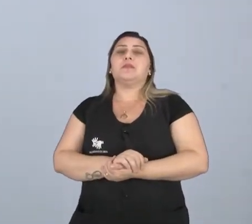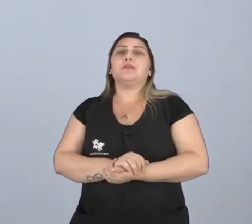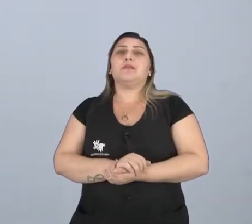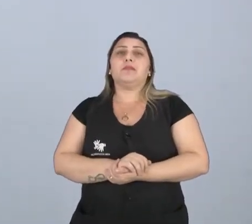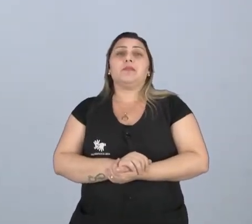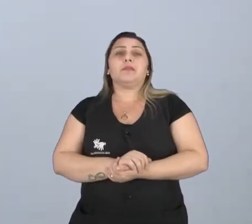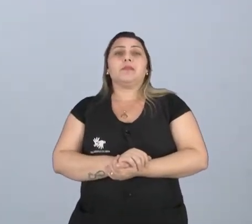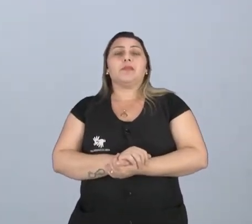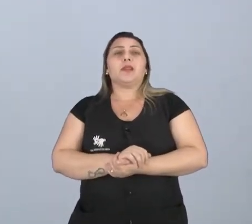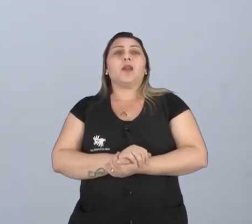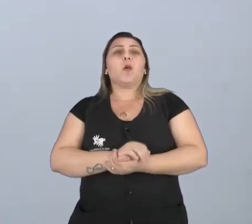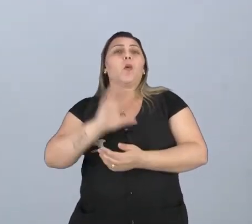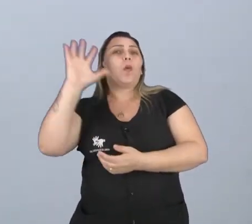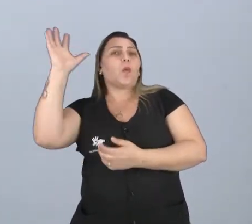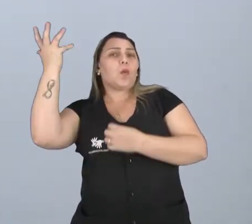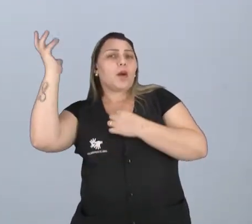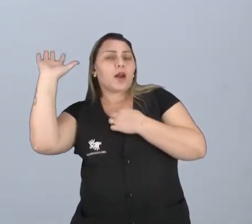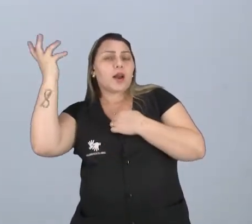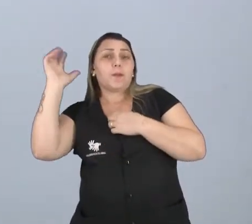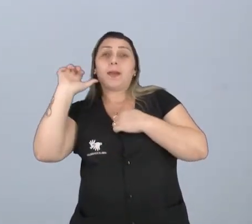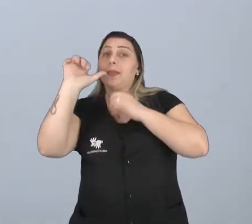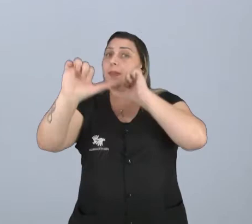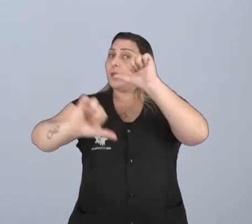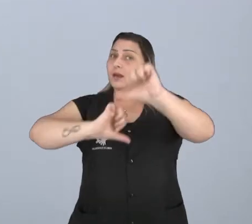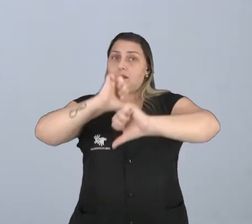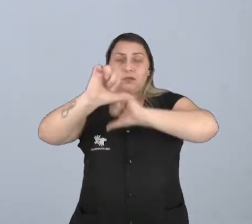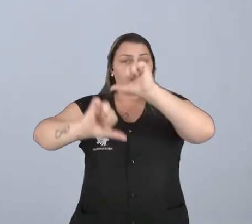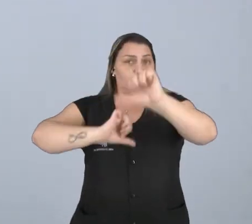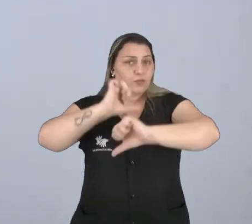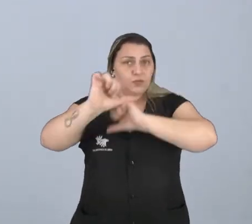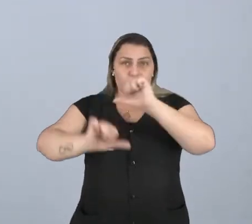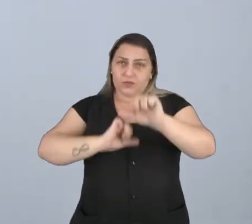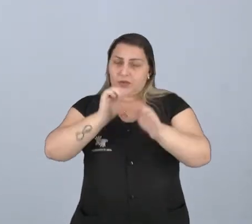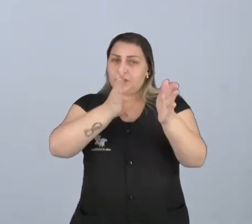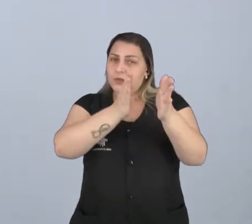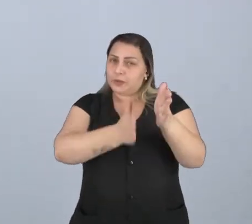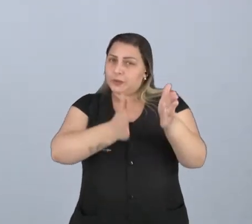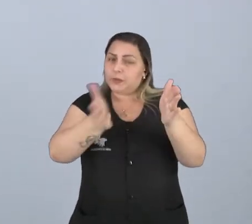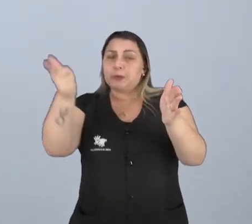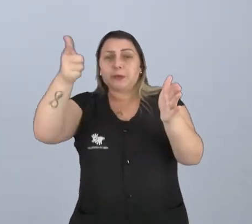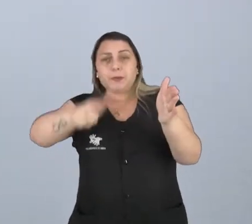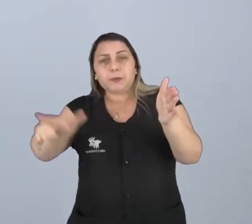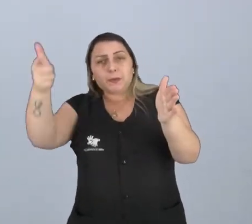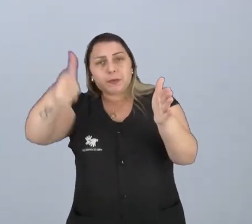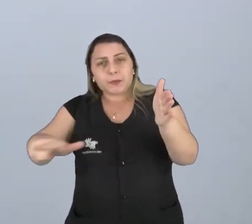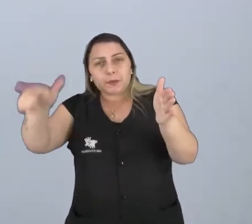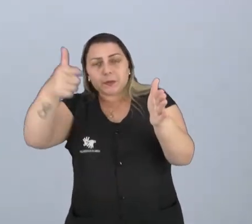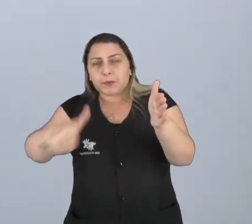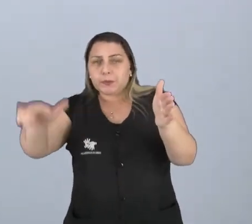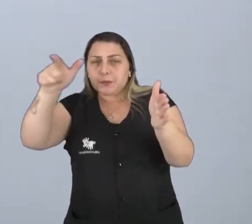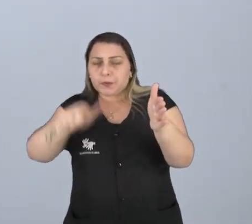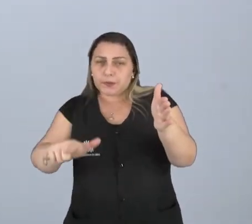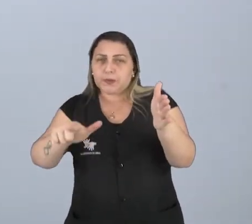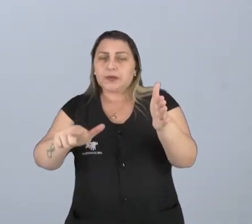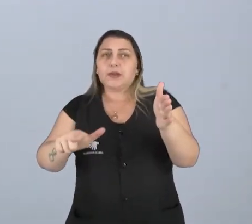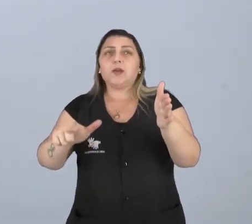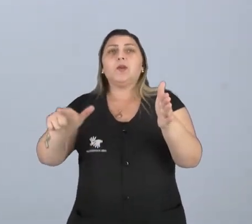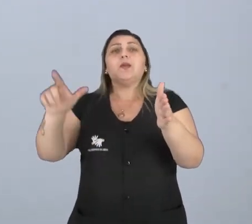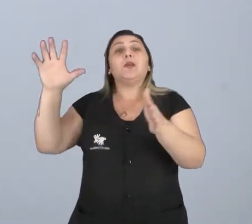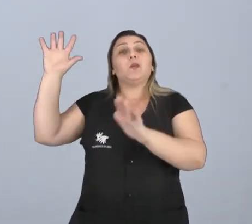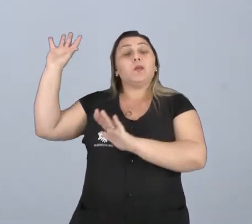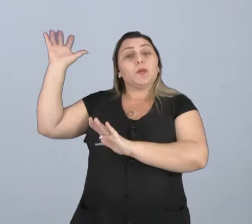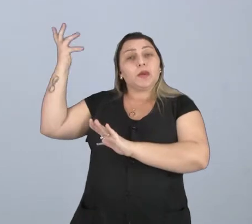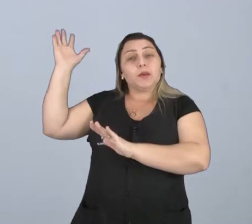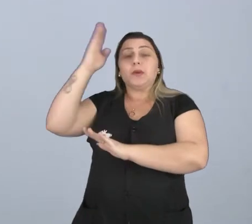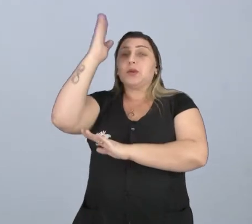maior de tempo, né? O clima é algo que não muda, né? Ele segue um padrão que se repete ao longo dos anos. Então, se eu falar para vocês que o